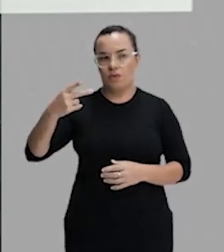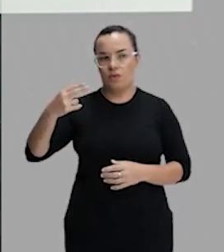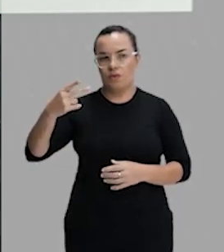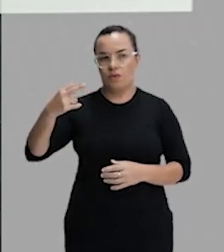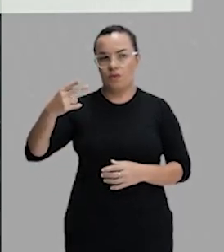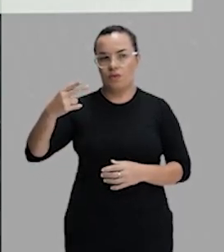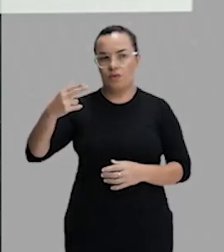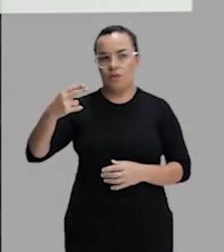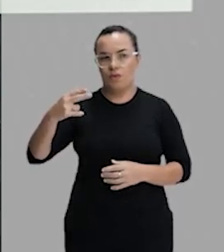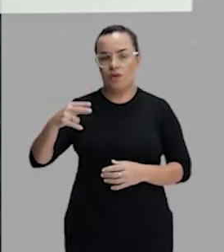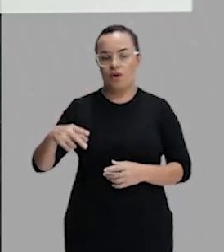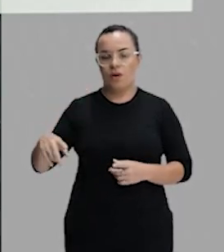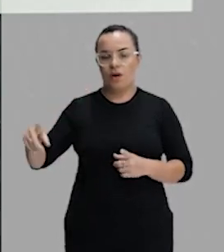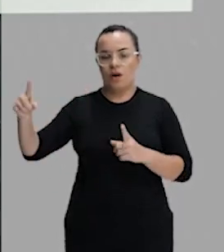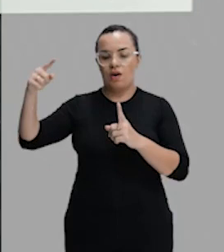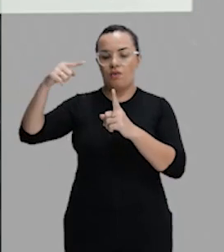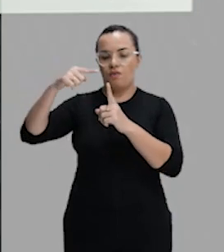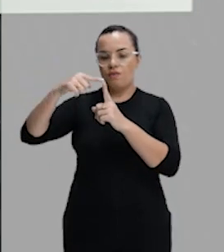Vértice